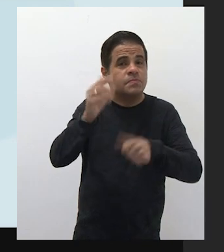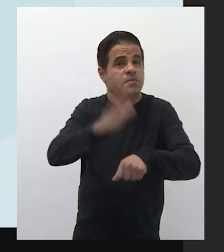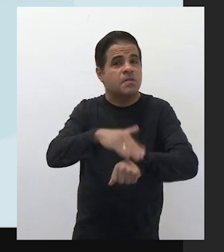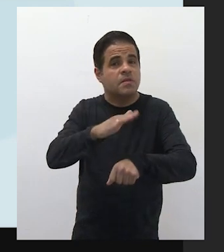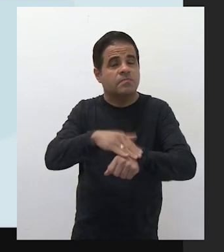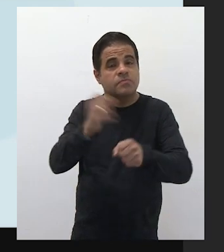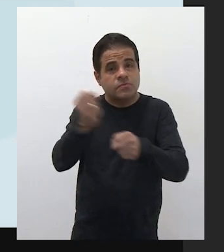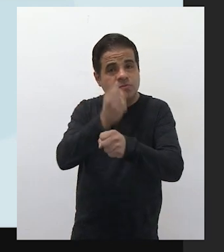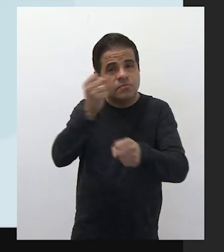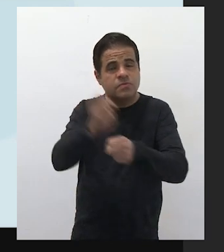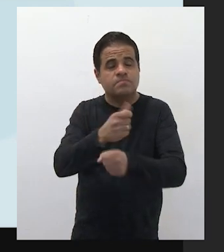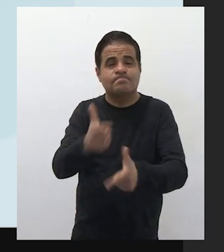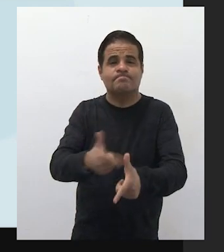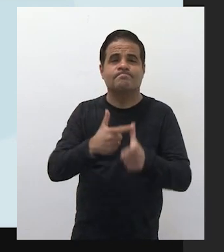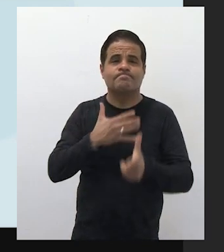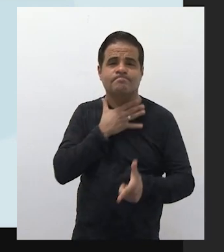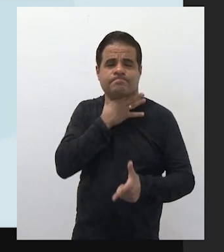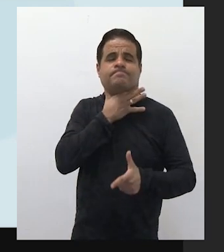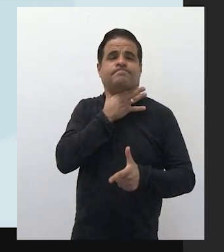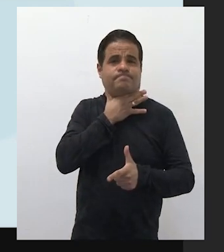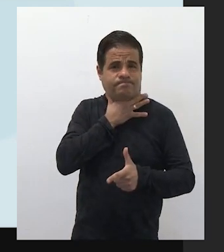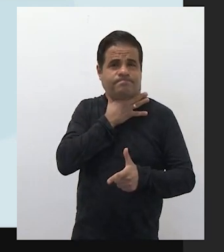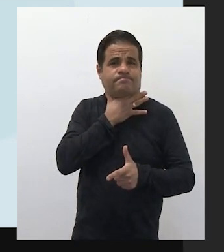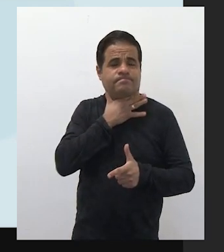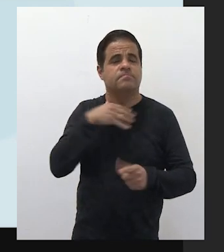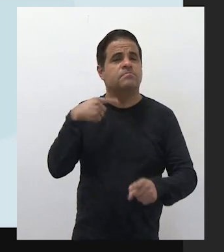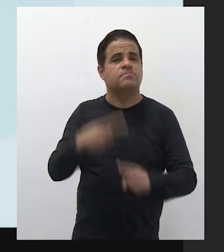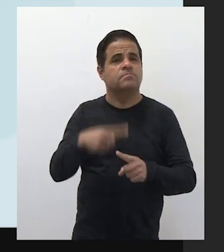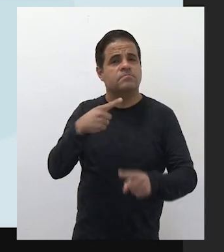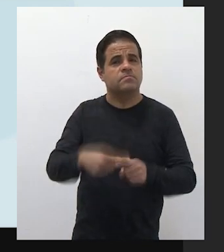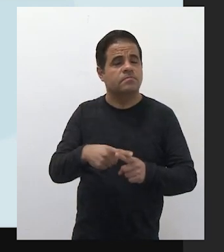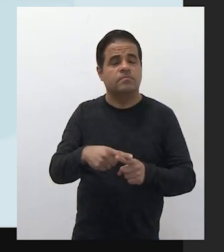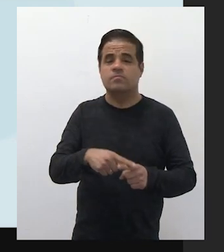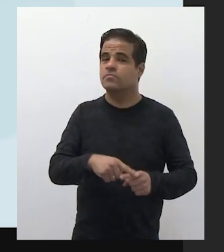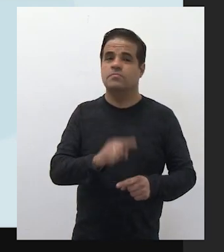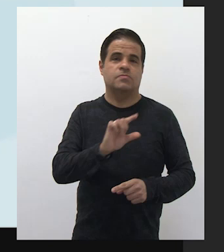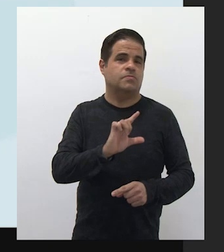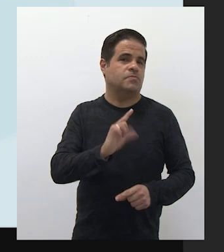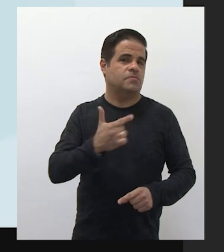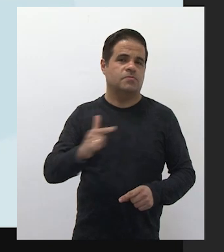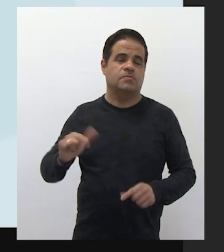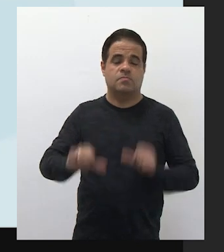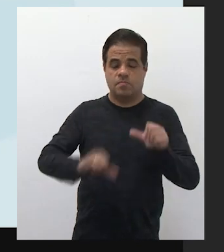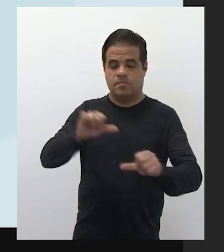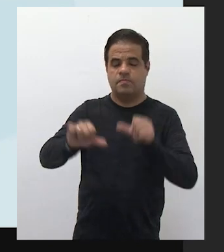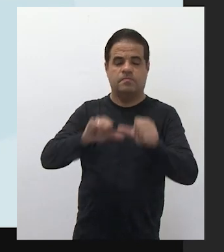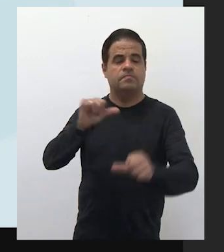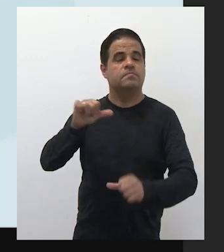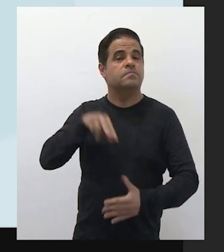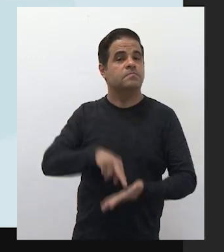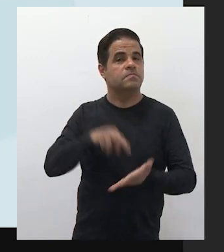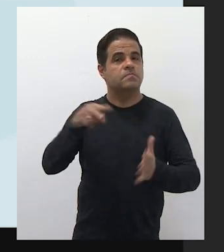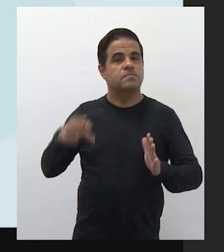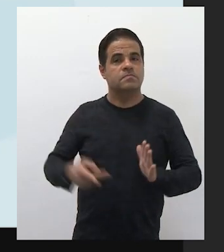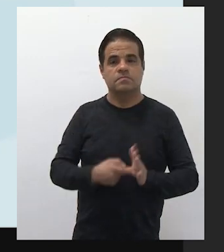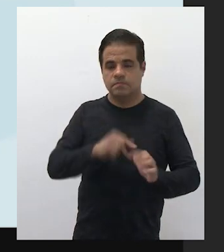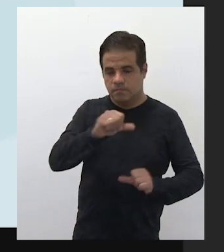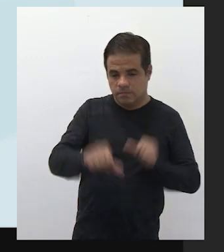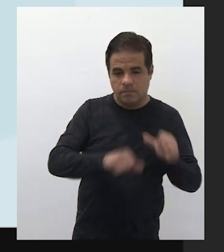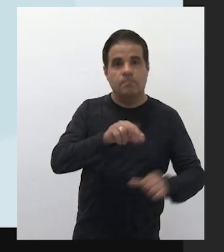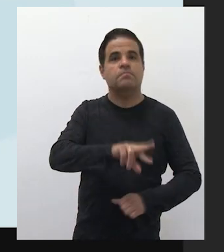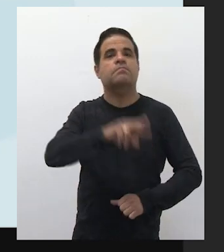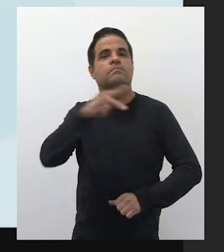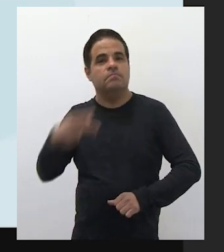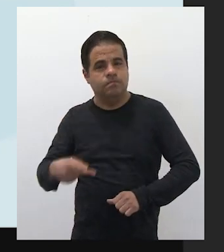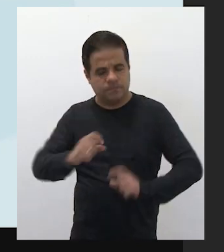recém-construído, endividamento. Por quê? Não tivemos uma mudança significativa, uma transformação